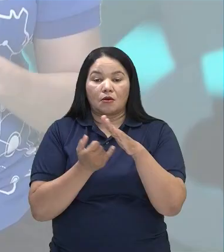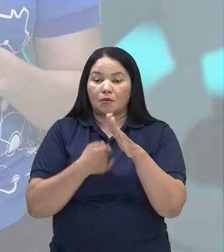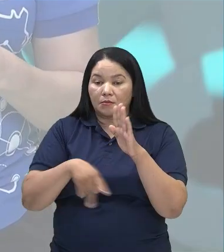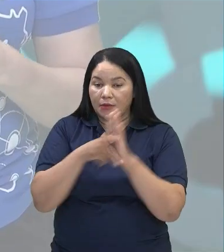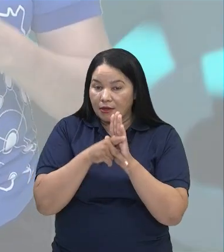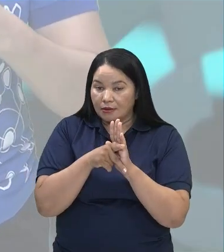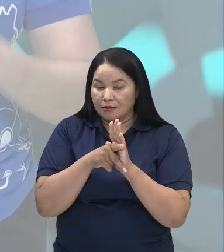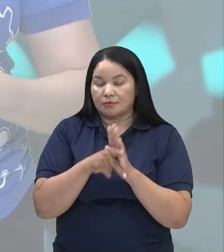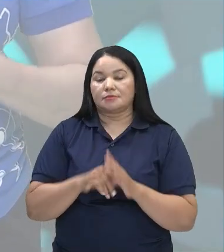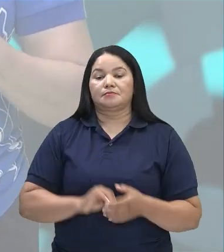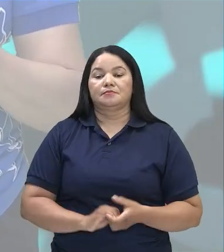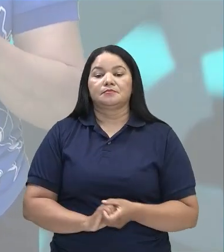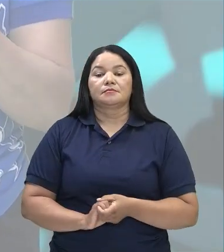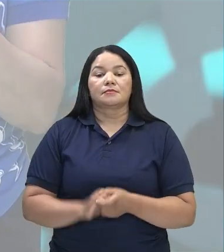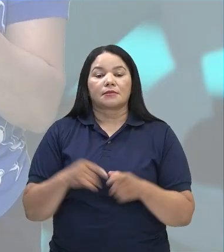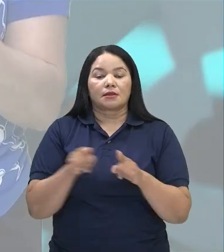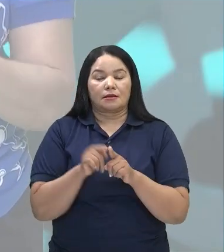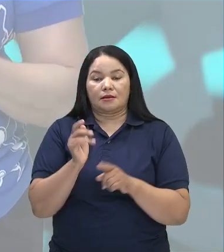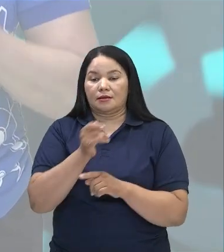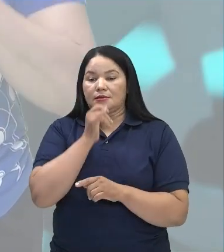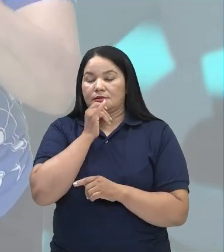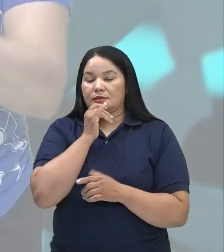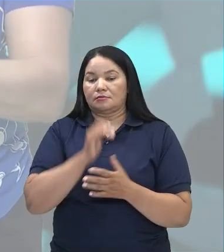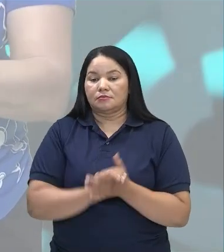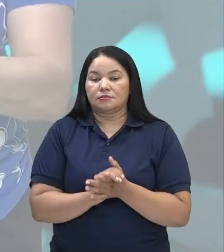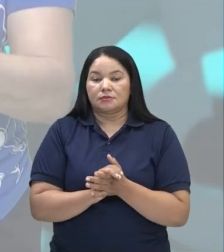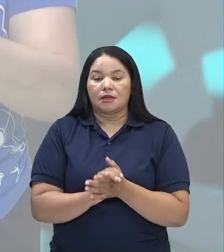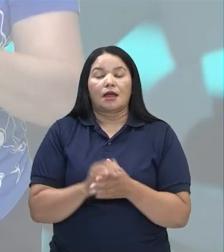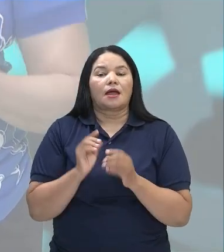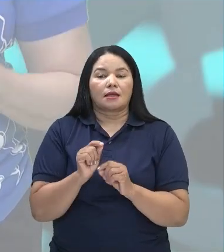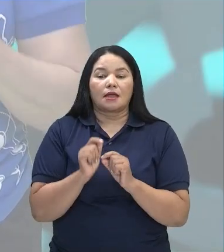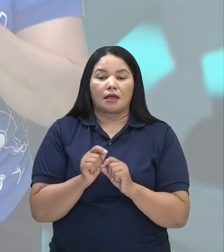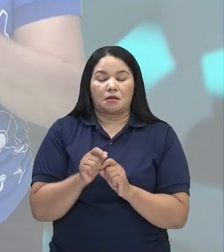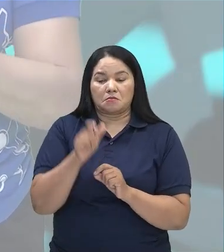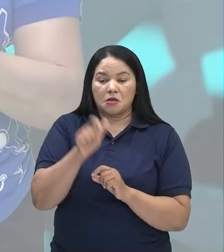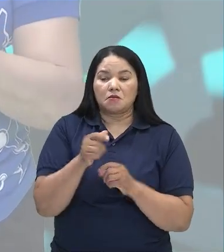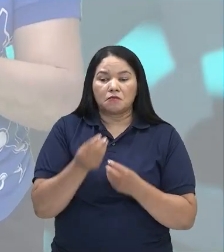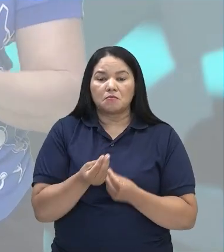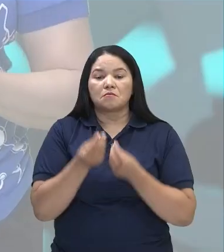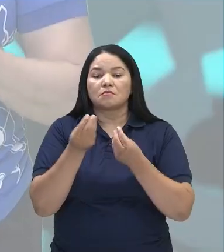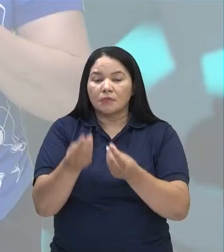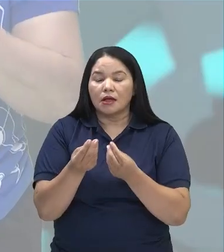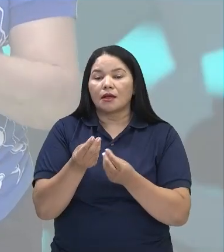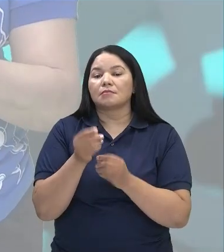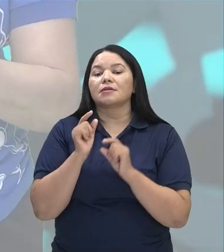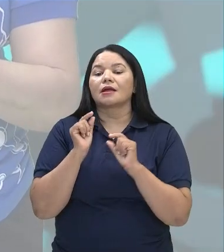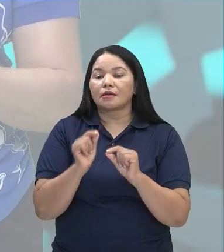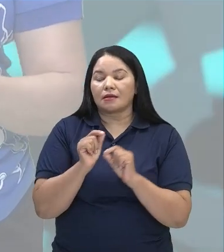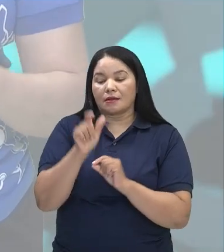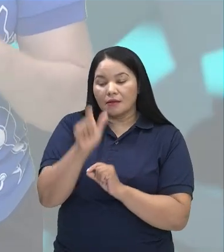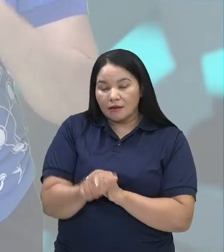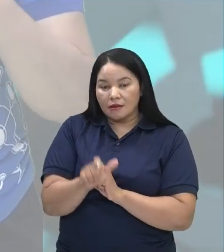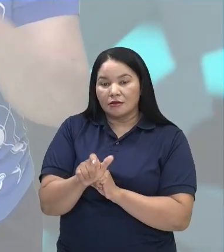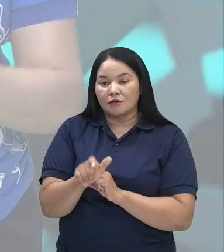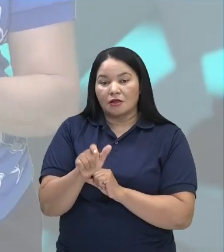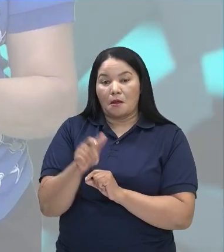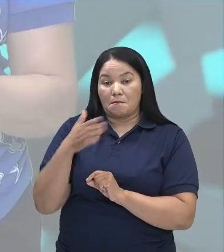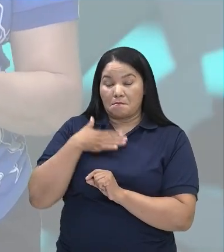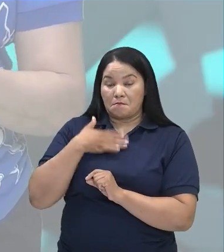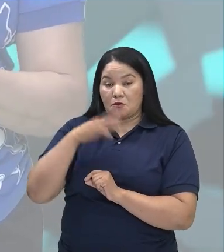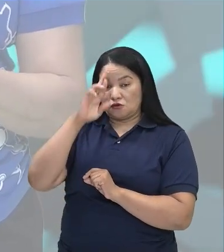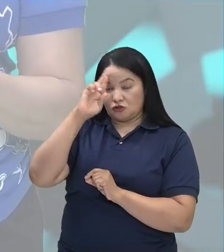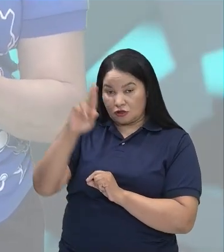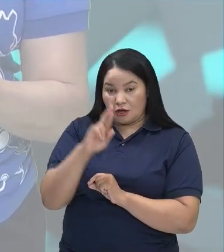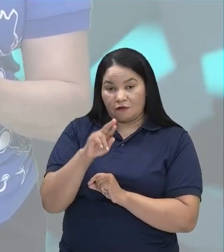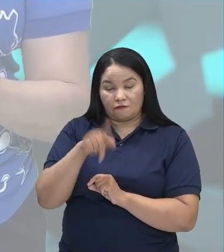parte. Então, o destinatário se destina a quem esta carta? Eu vou mandar para quem? Para o meu chefe. Ele é o